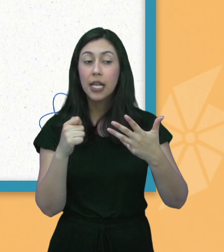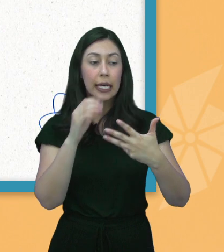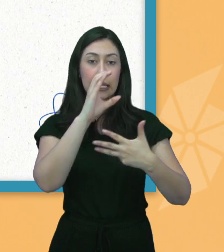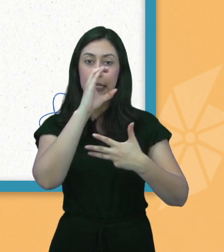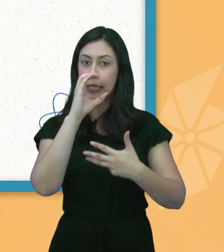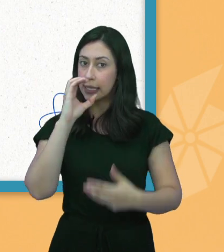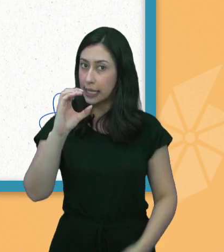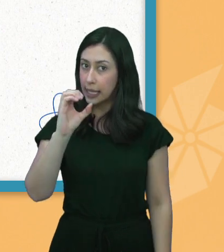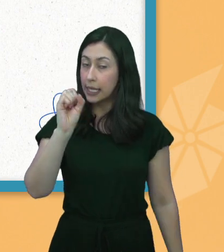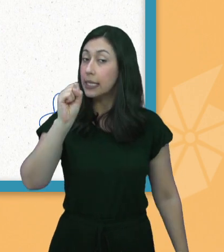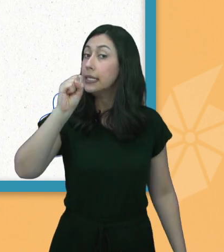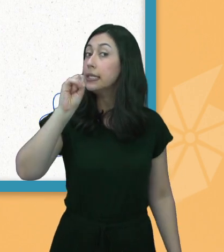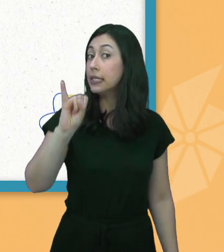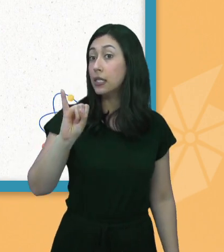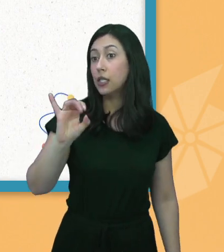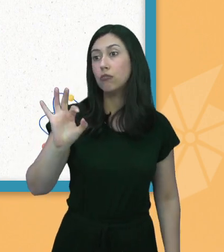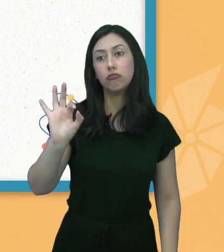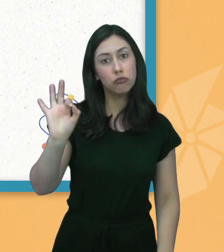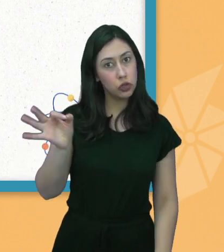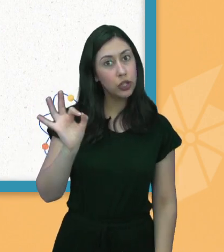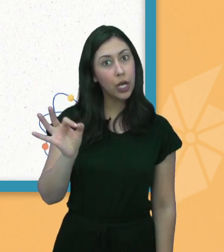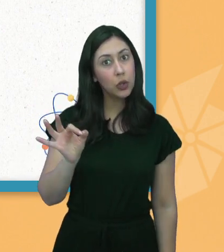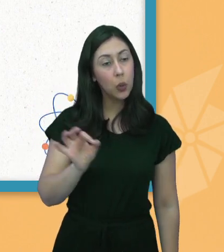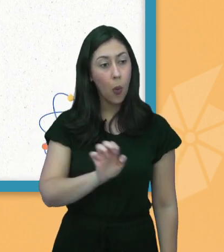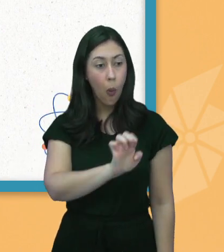C para corretos e E para errados.